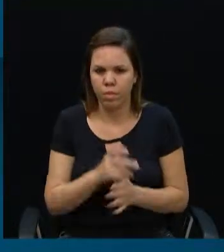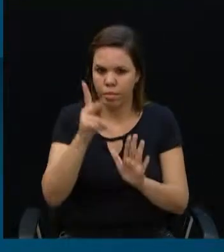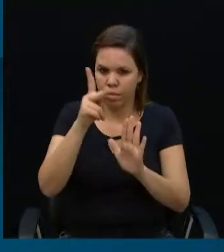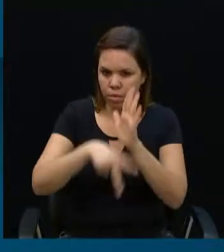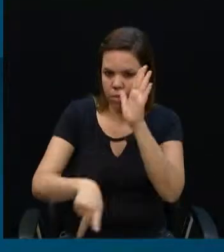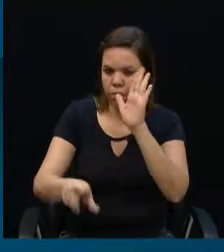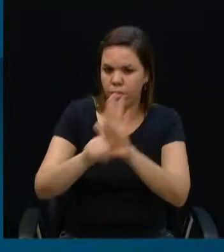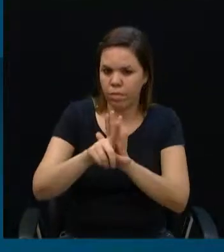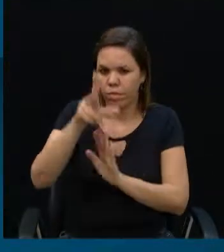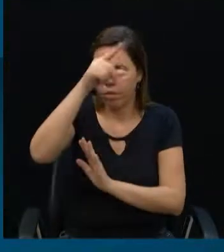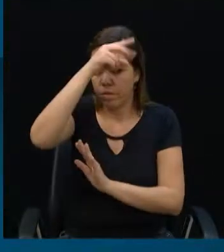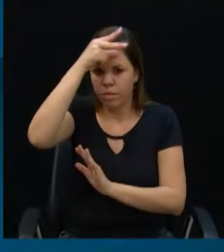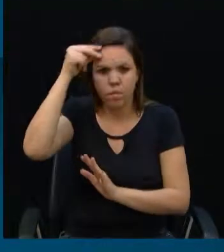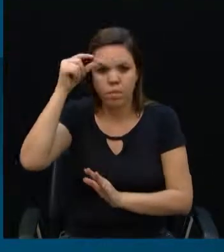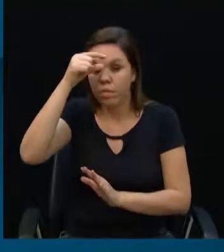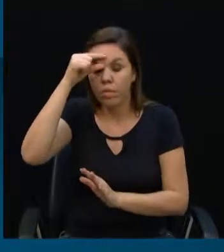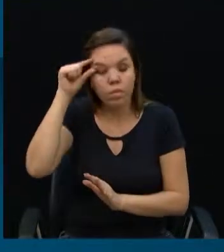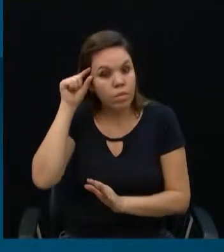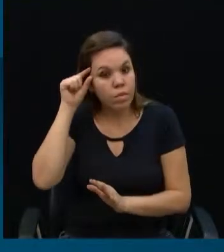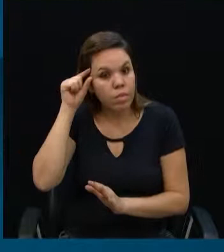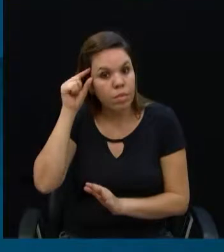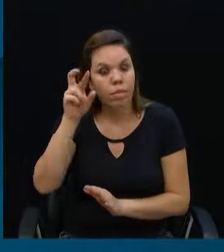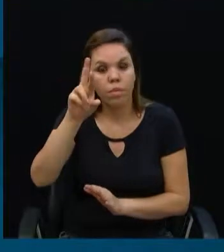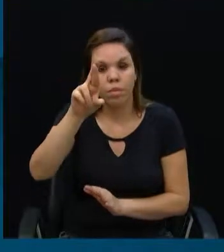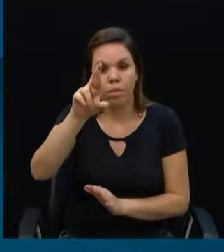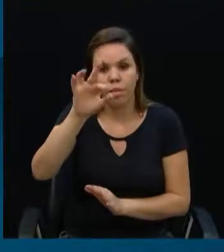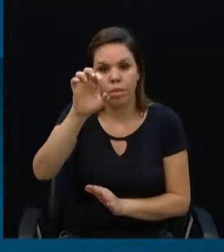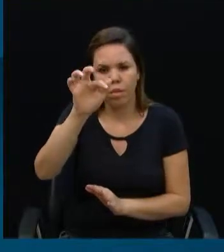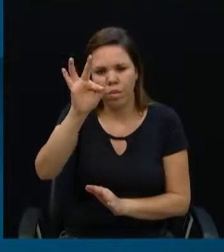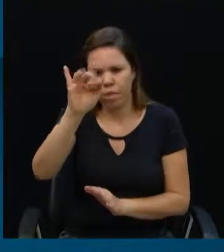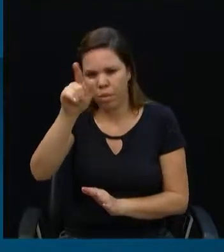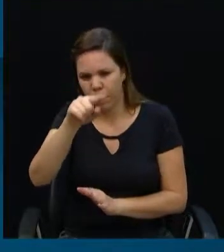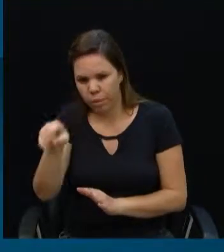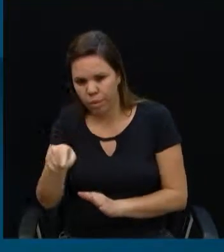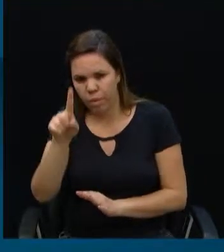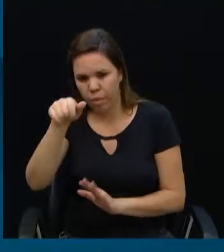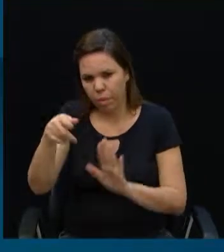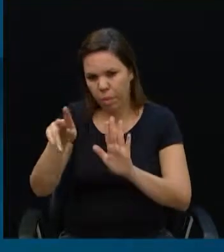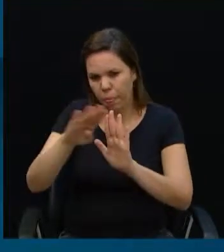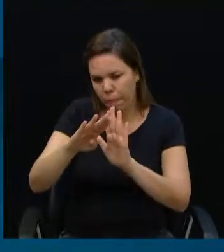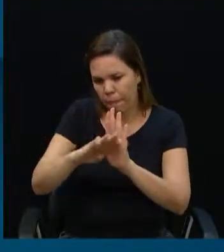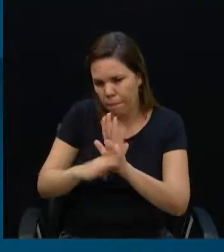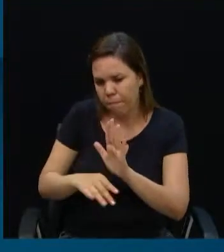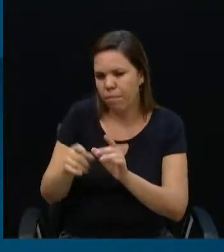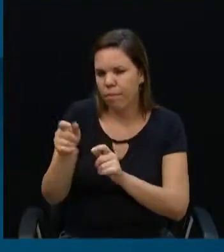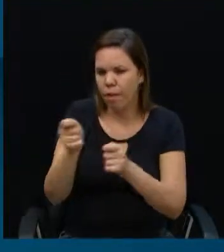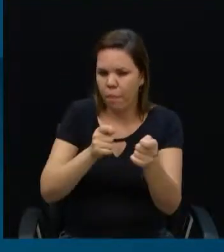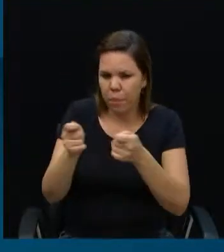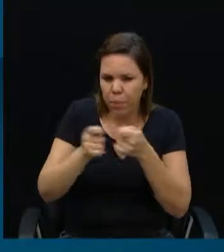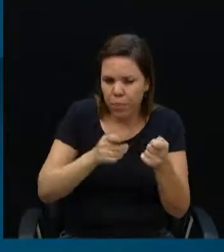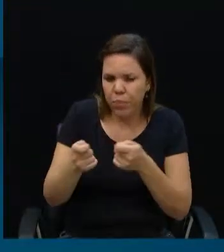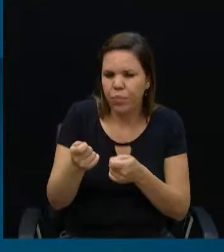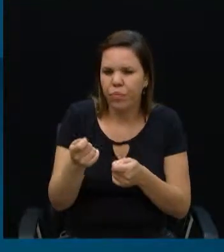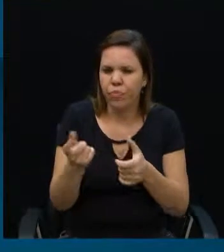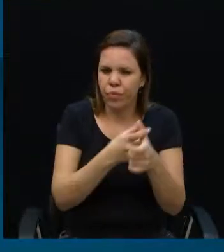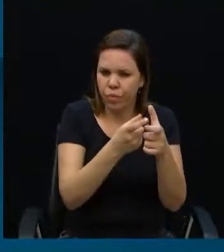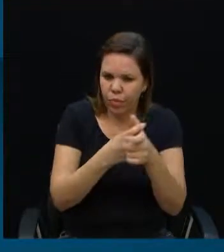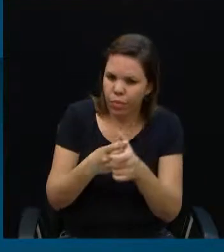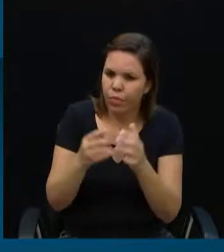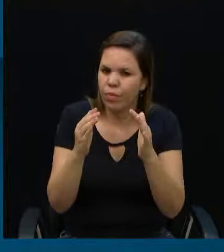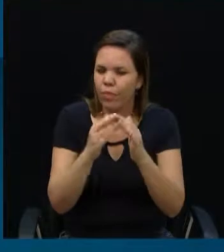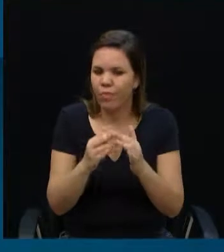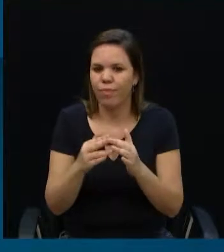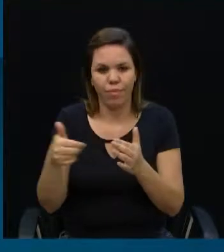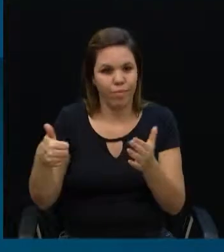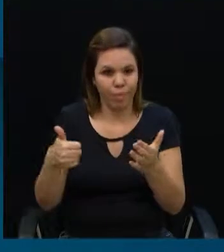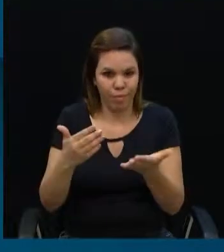do prefeito, que trata do Refis Campinas 2019, o Programa de Regularização Fiscal de Campinas. Aprovado em